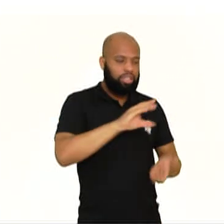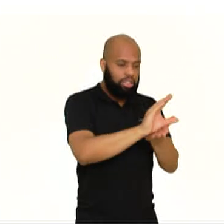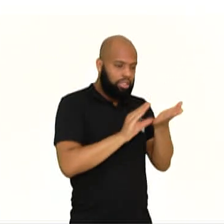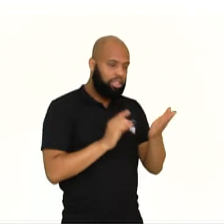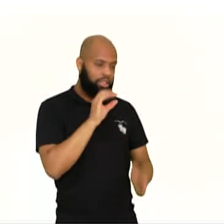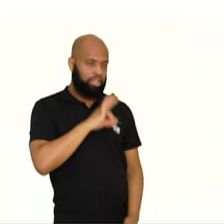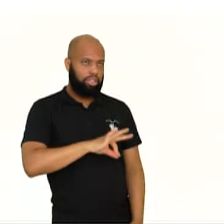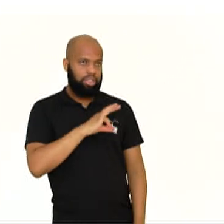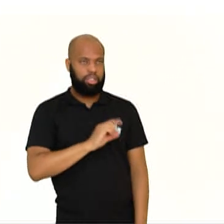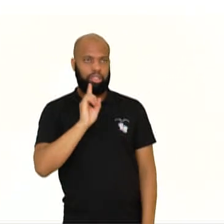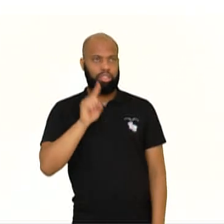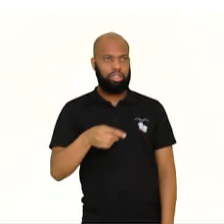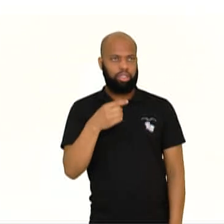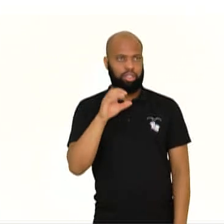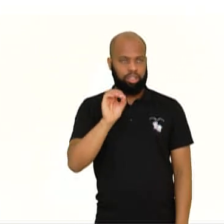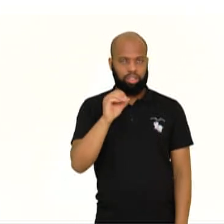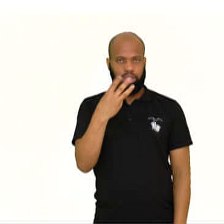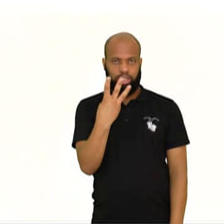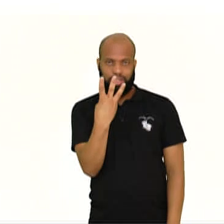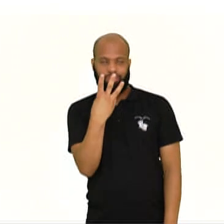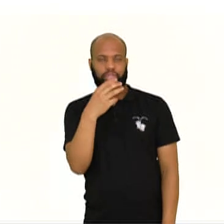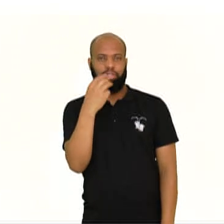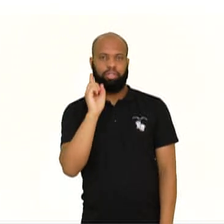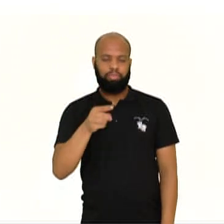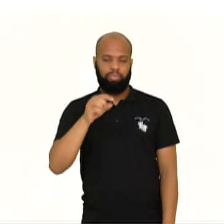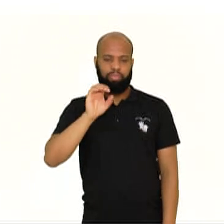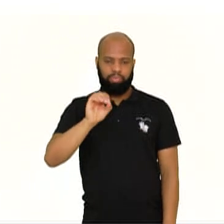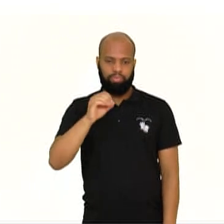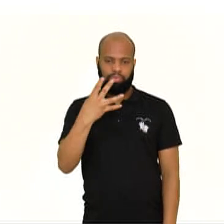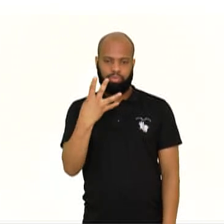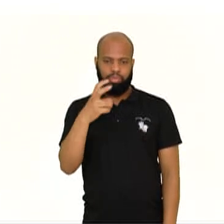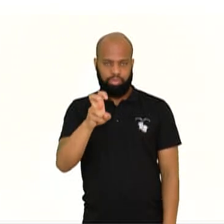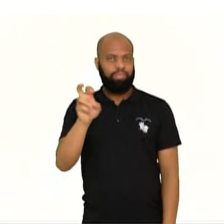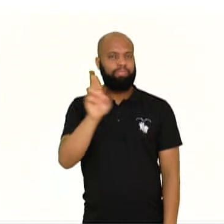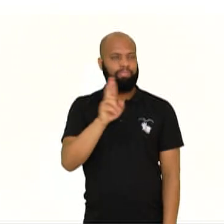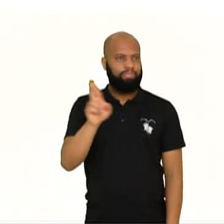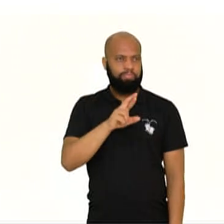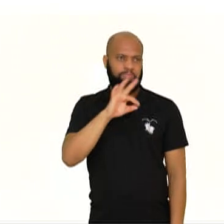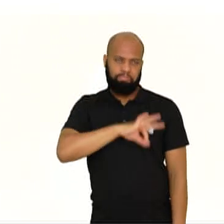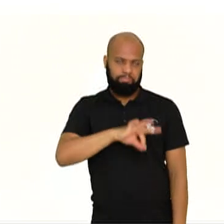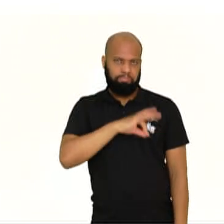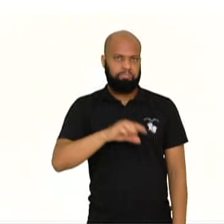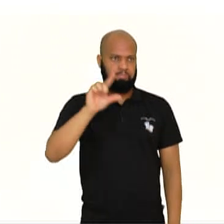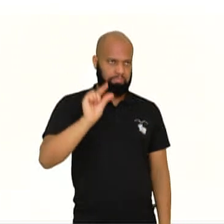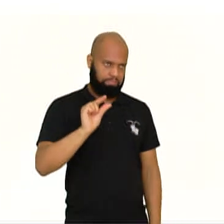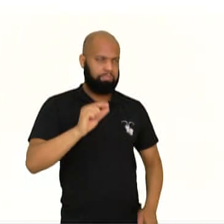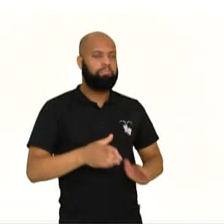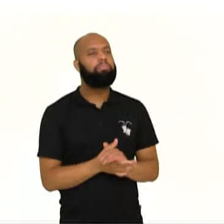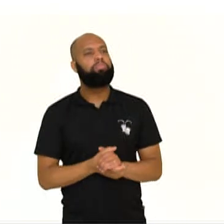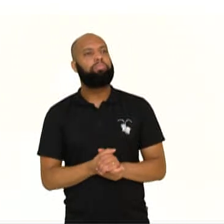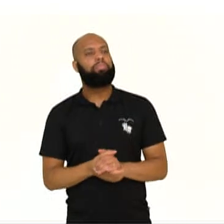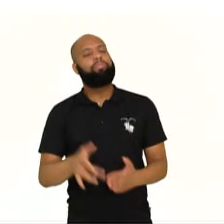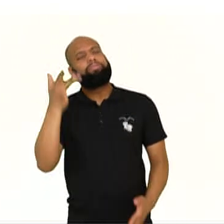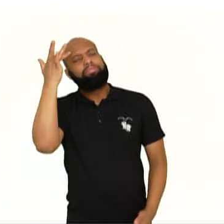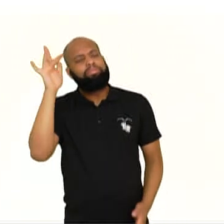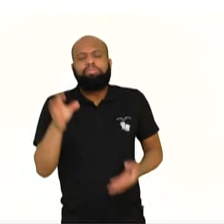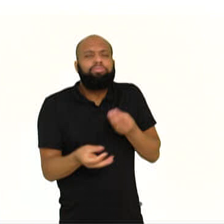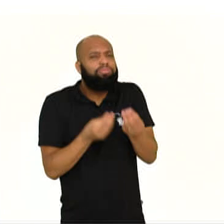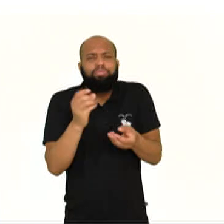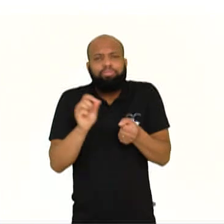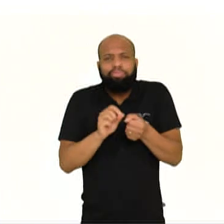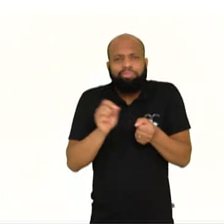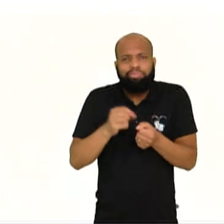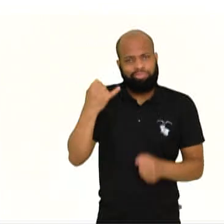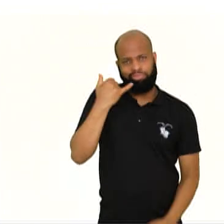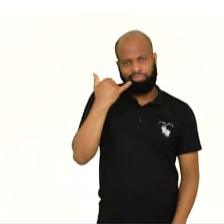R$ 1.045, um salário mínimo. Zé não conhece o processo de produção do celular que embala, pois durante as